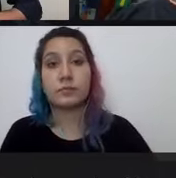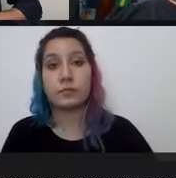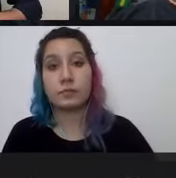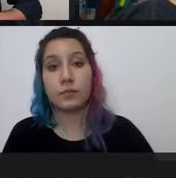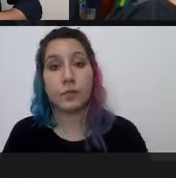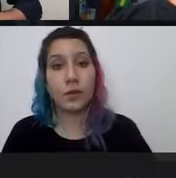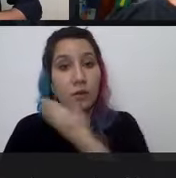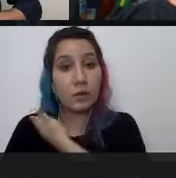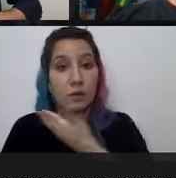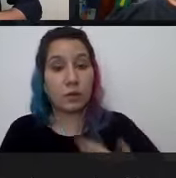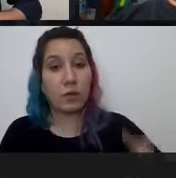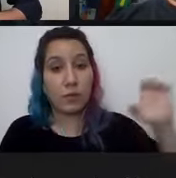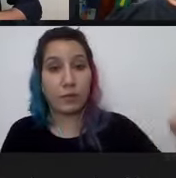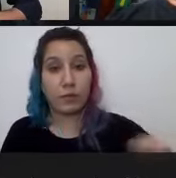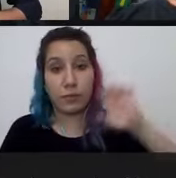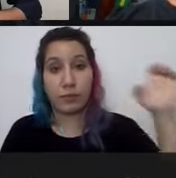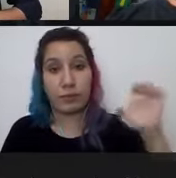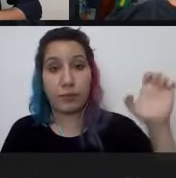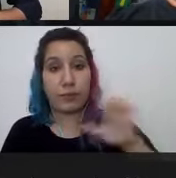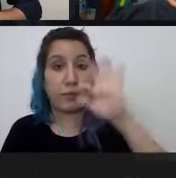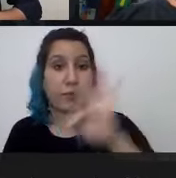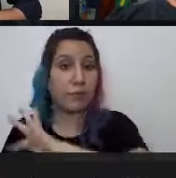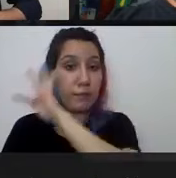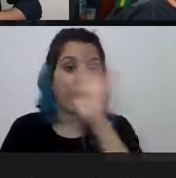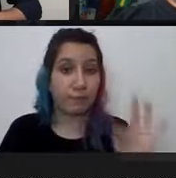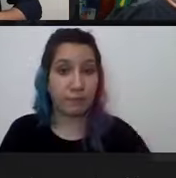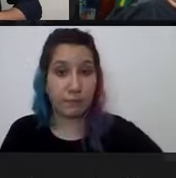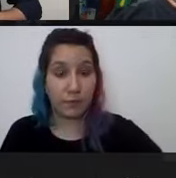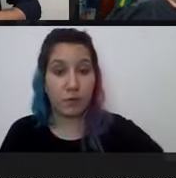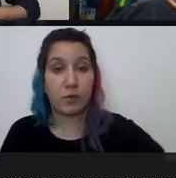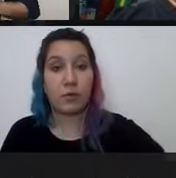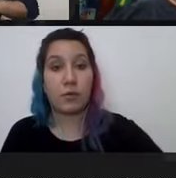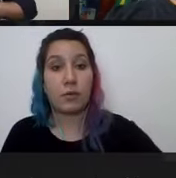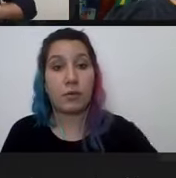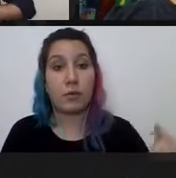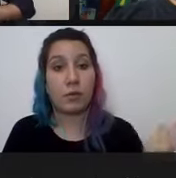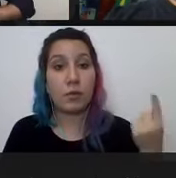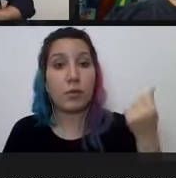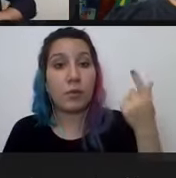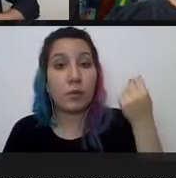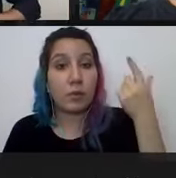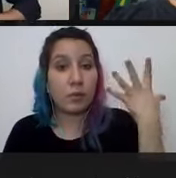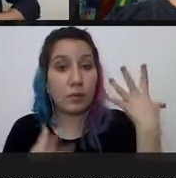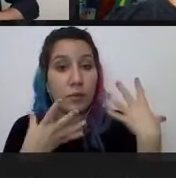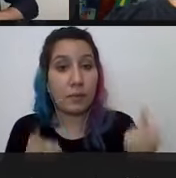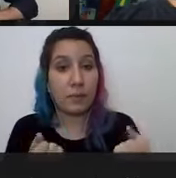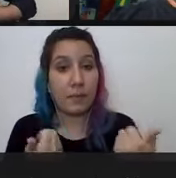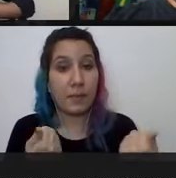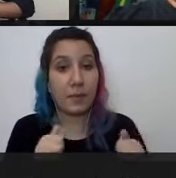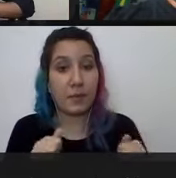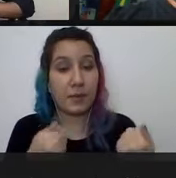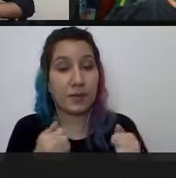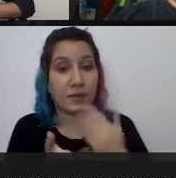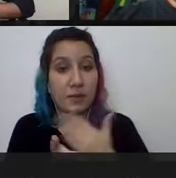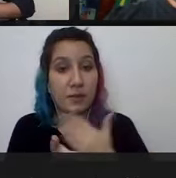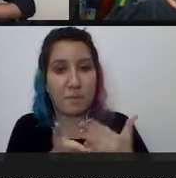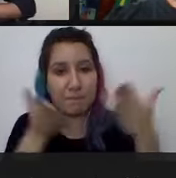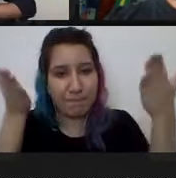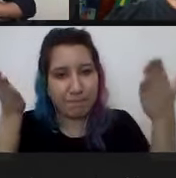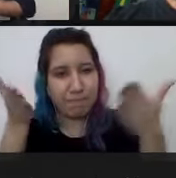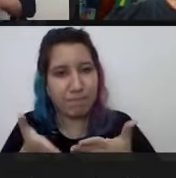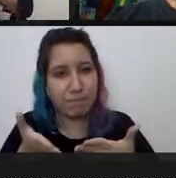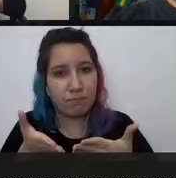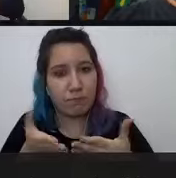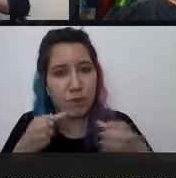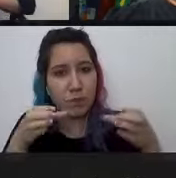governo estadual, para o governo federal, e trazer até investimento fora de investimento. Mas tem que ser feito agora, para uma equipe séria, uma equipe que